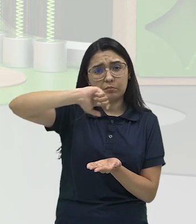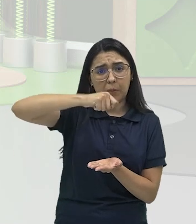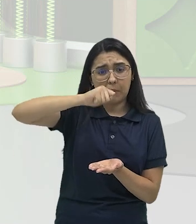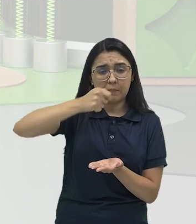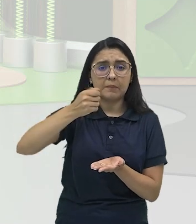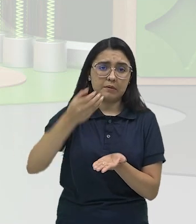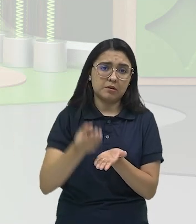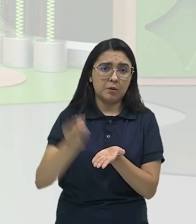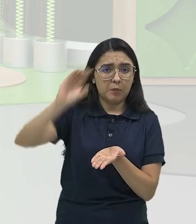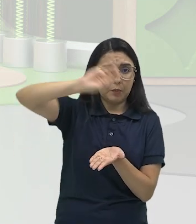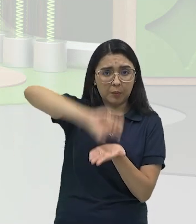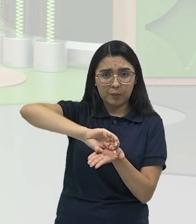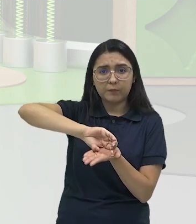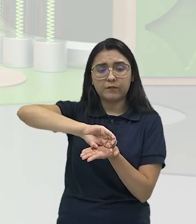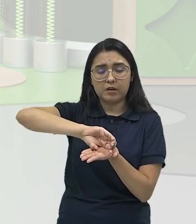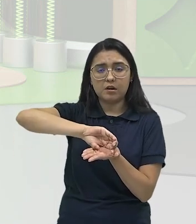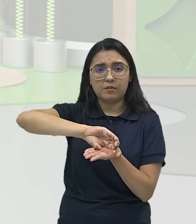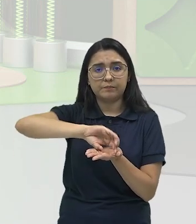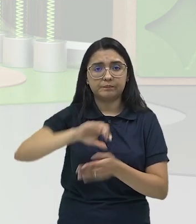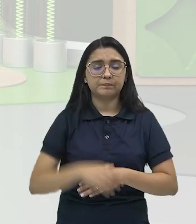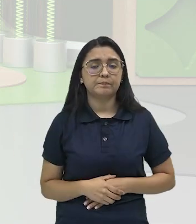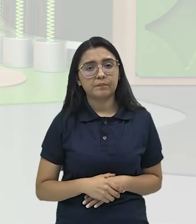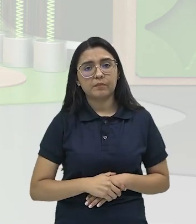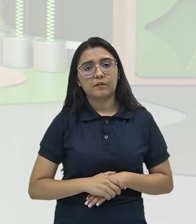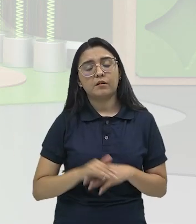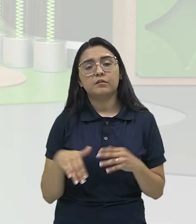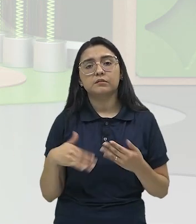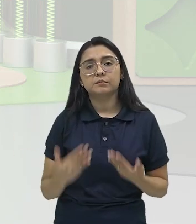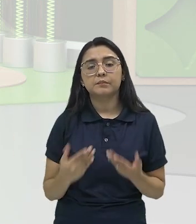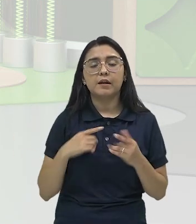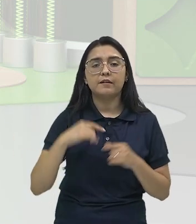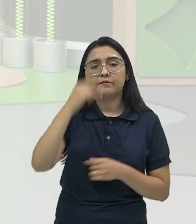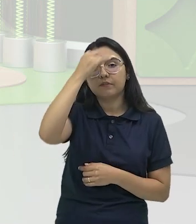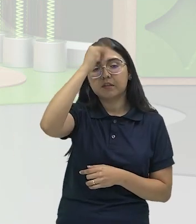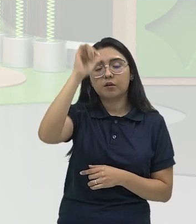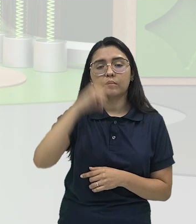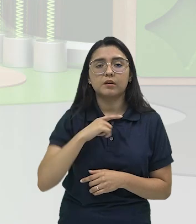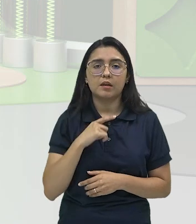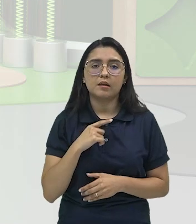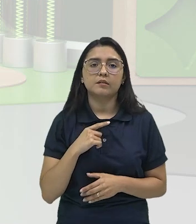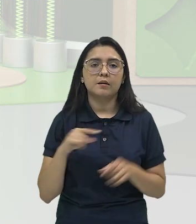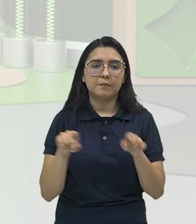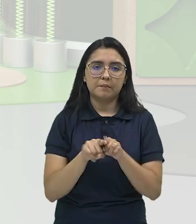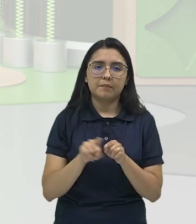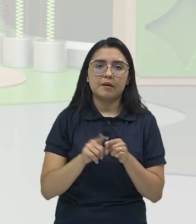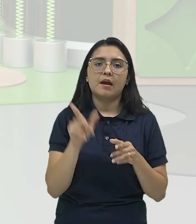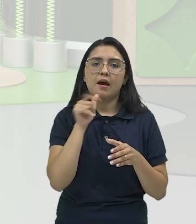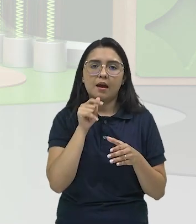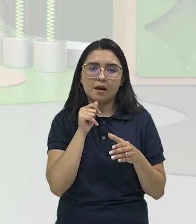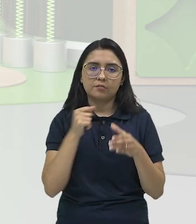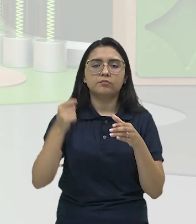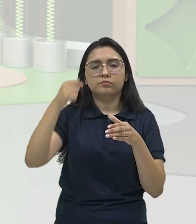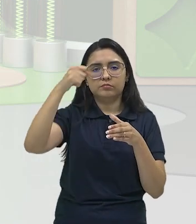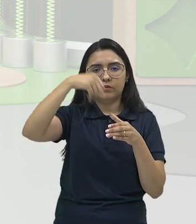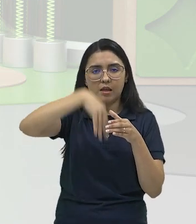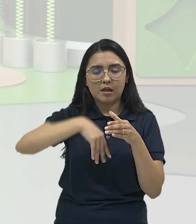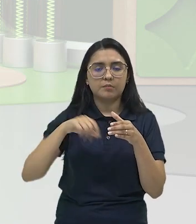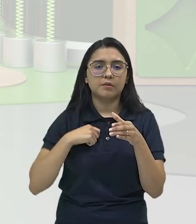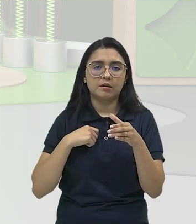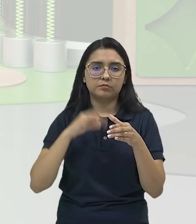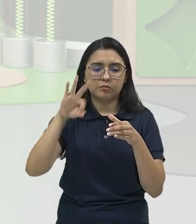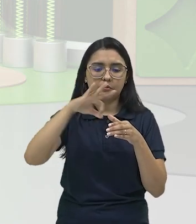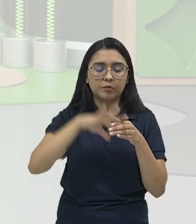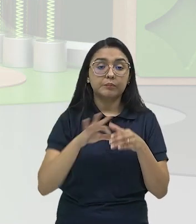deixar armazenada de cabeça para baixo, para que ela não venha acumular água e também servir de criadouro para esses